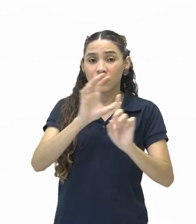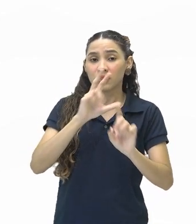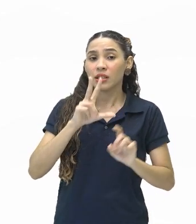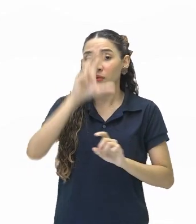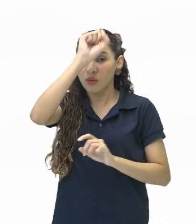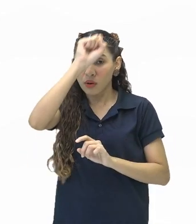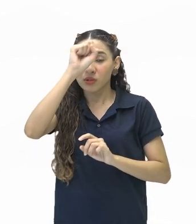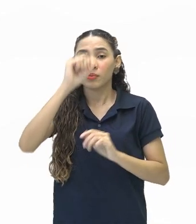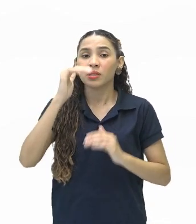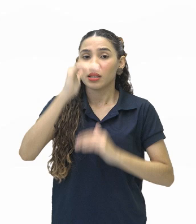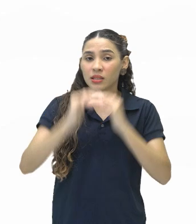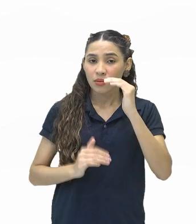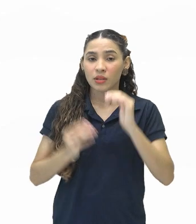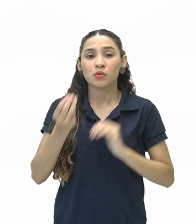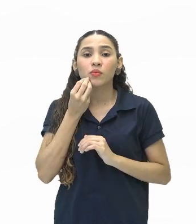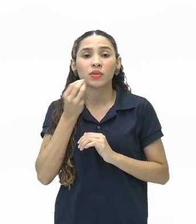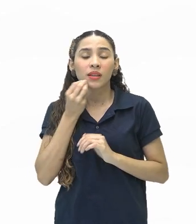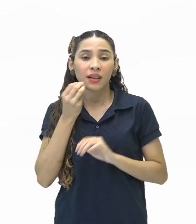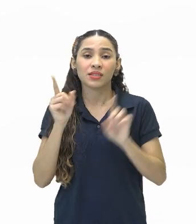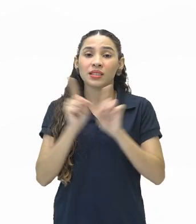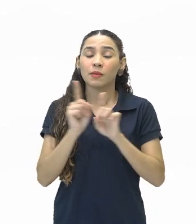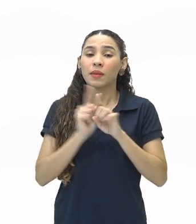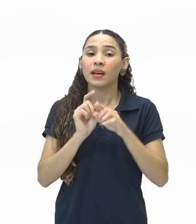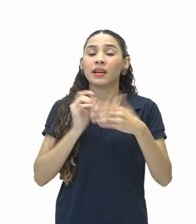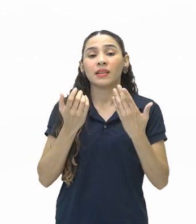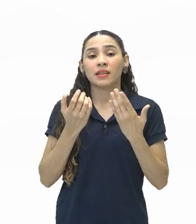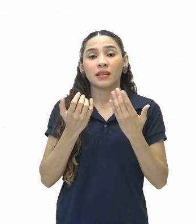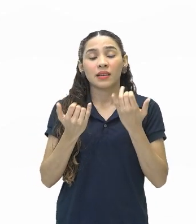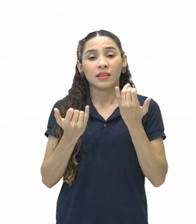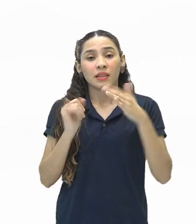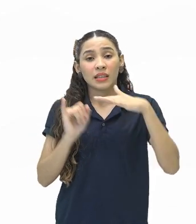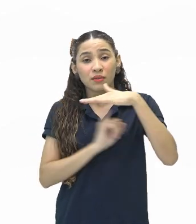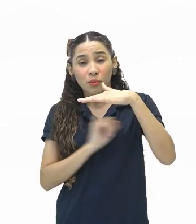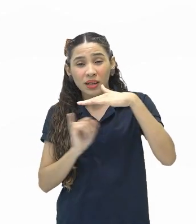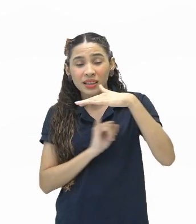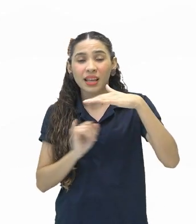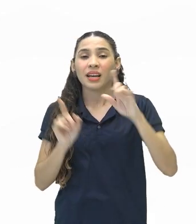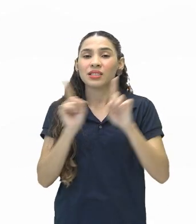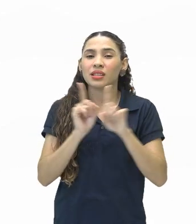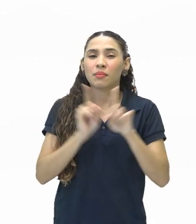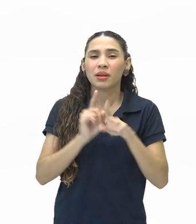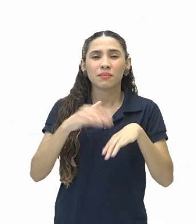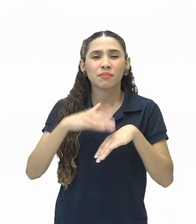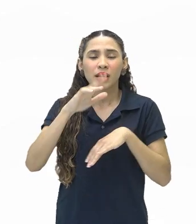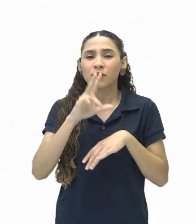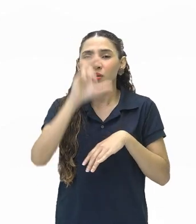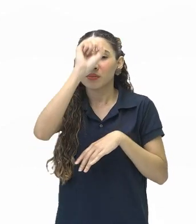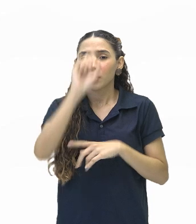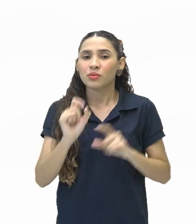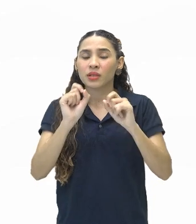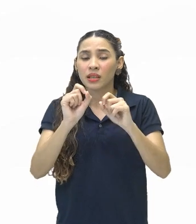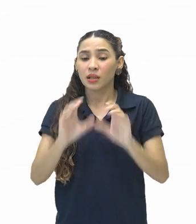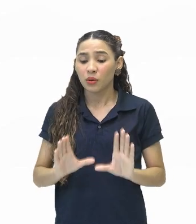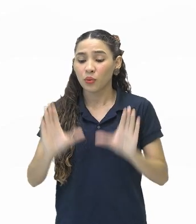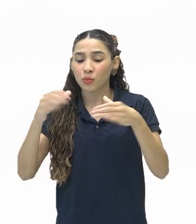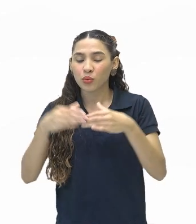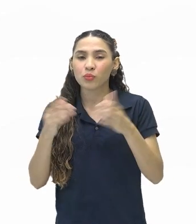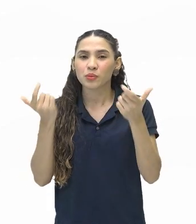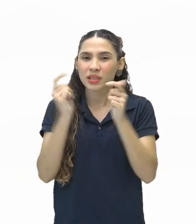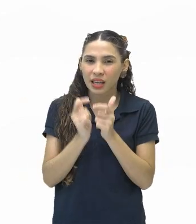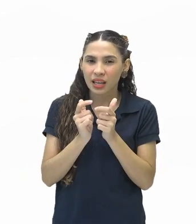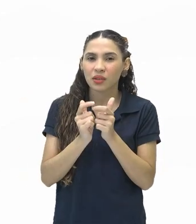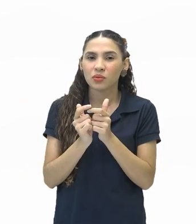oportunidades. E a informalidade, gente, ele é um problema que atinge mais fortemente grupos